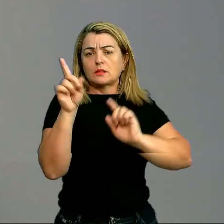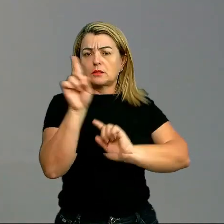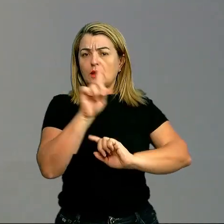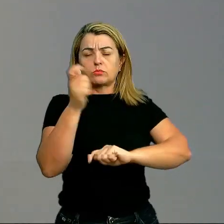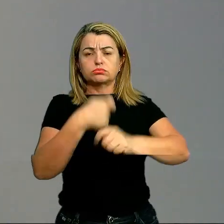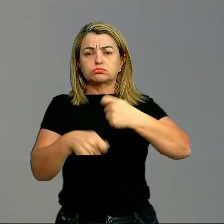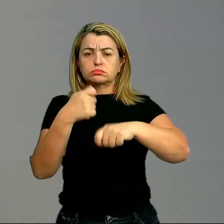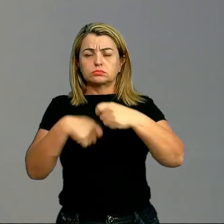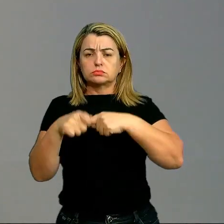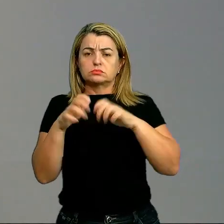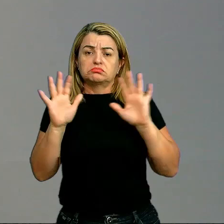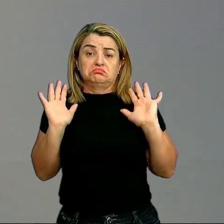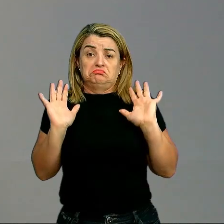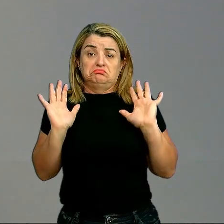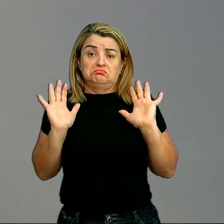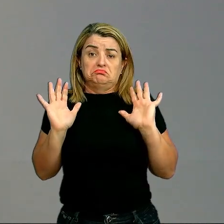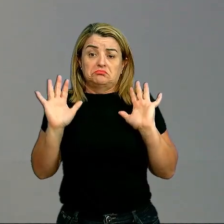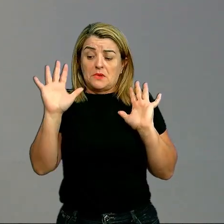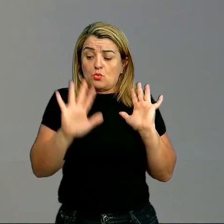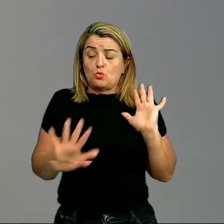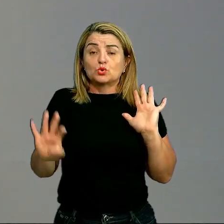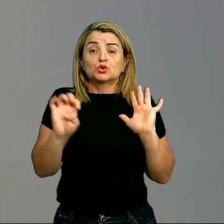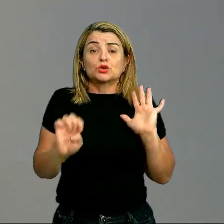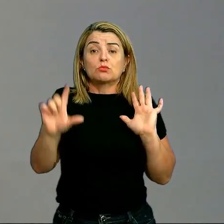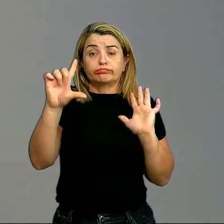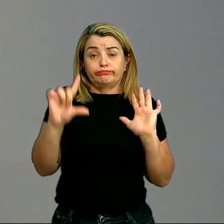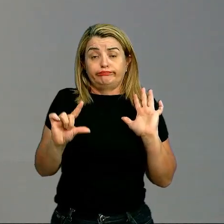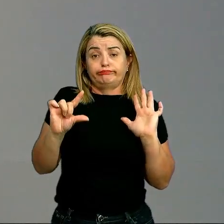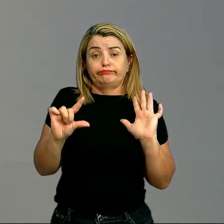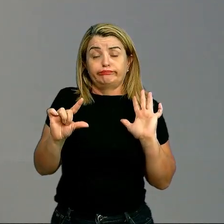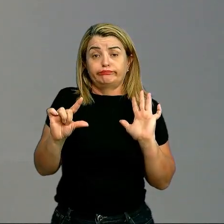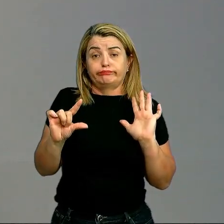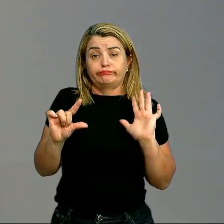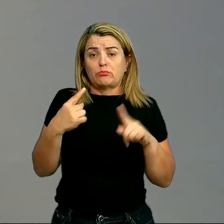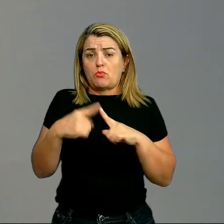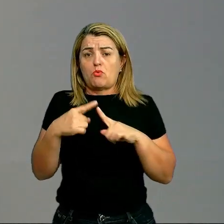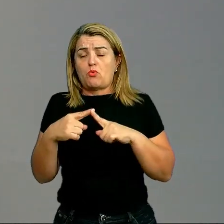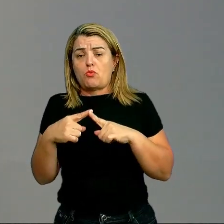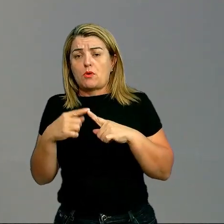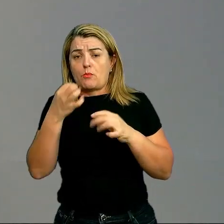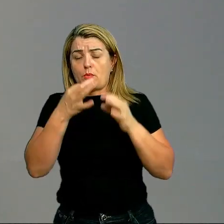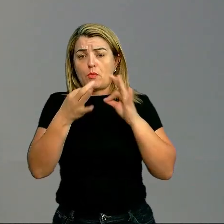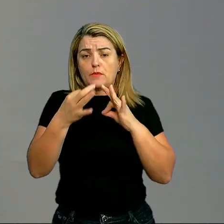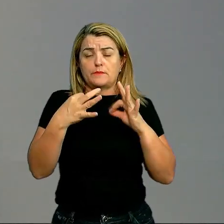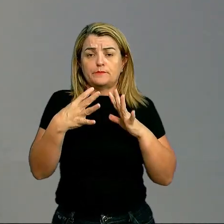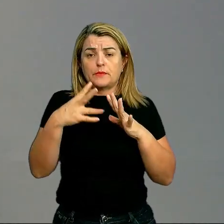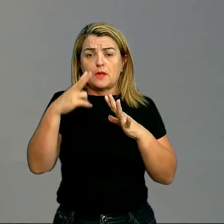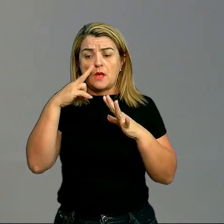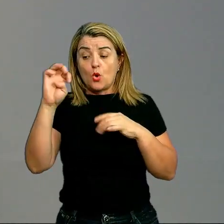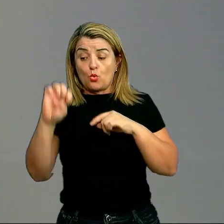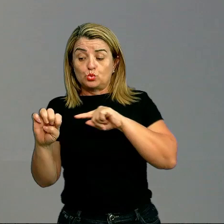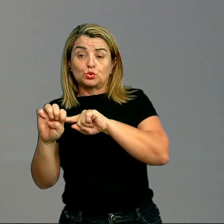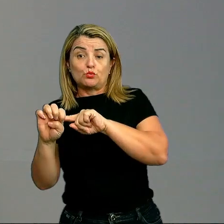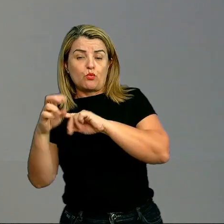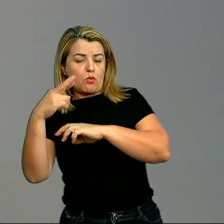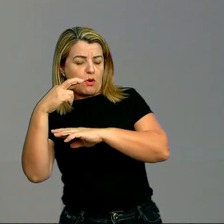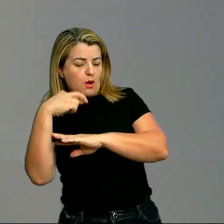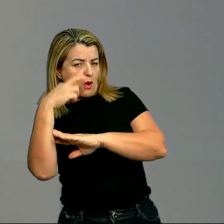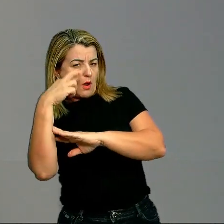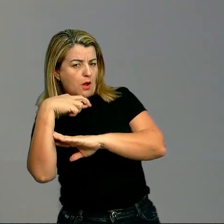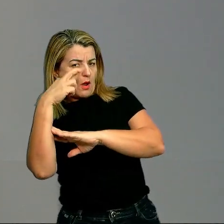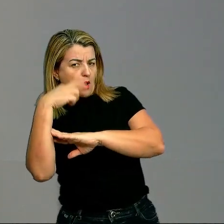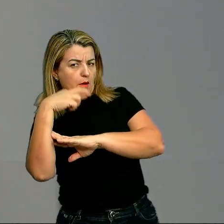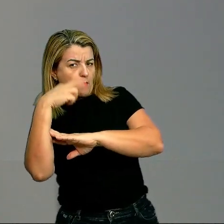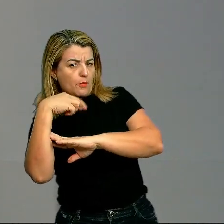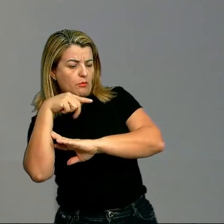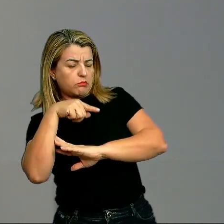seja, Estado mínimo, Então, se o Estado não pode interferir na economia, o Estado ficou observando enquanto a